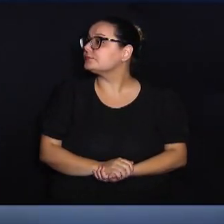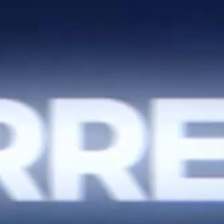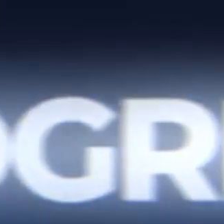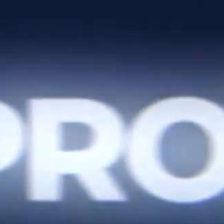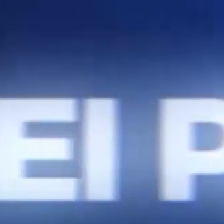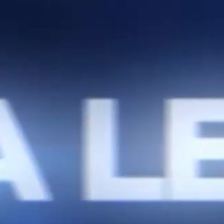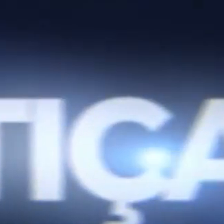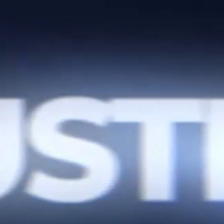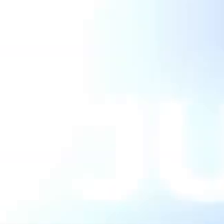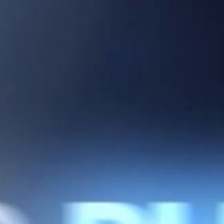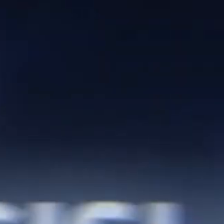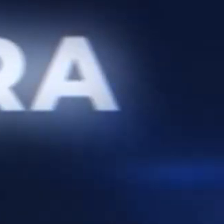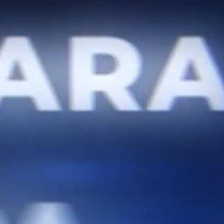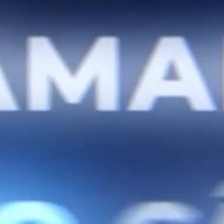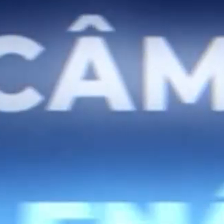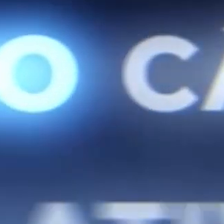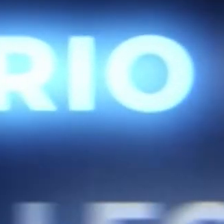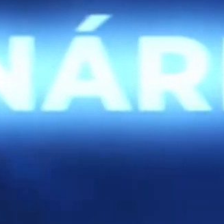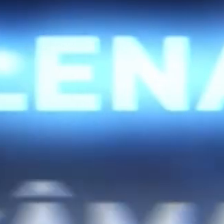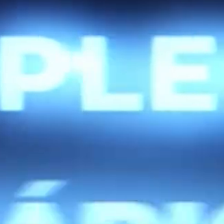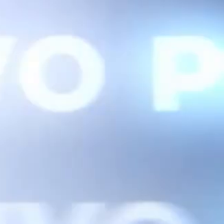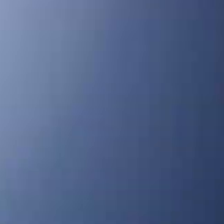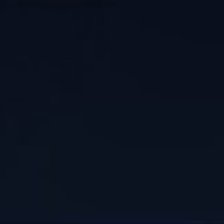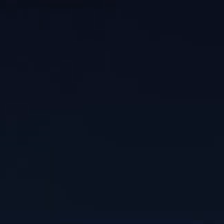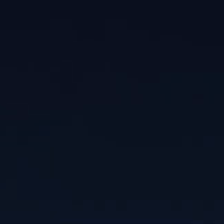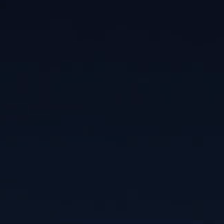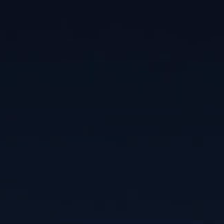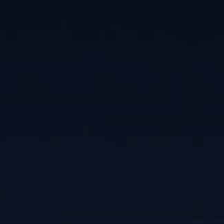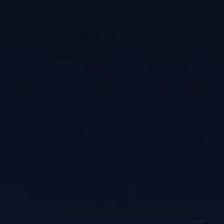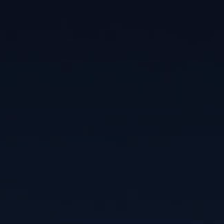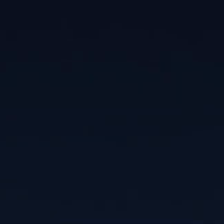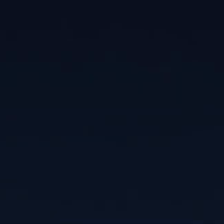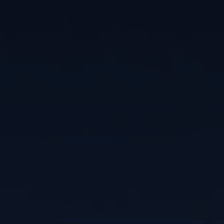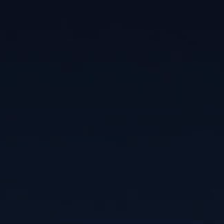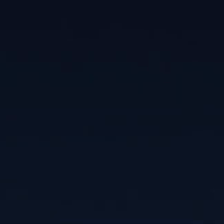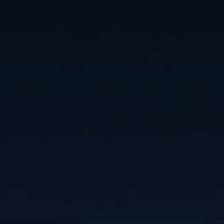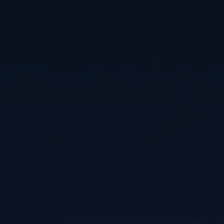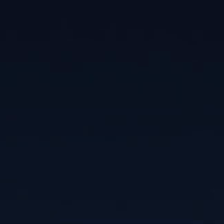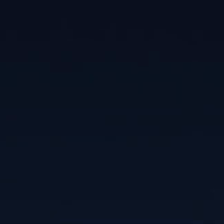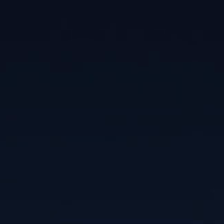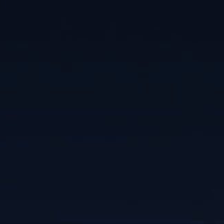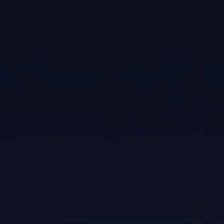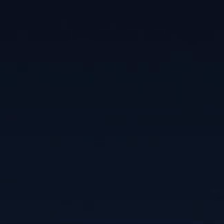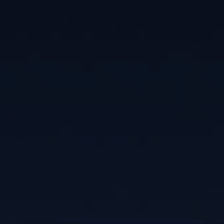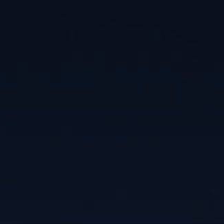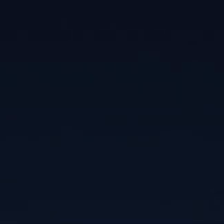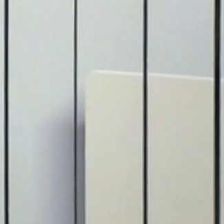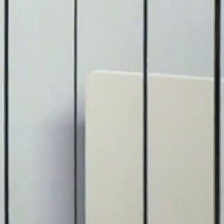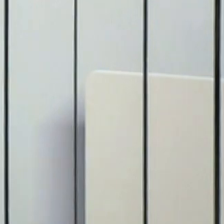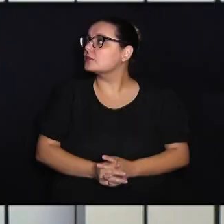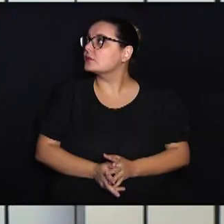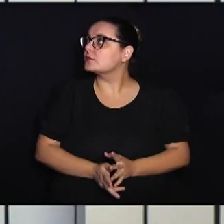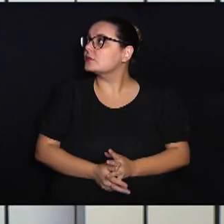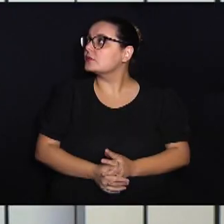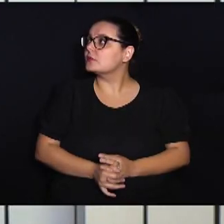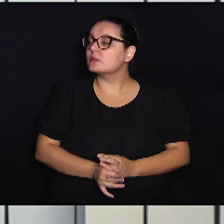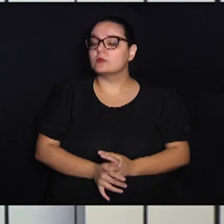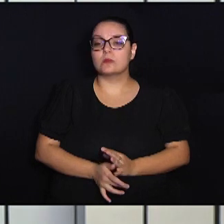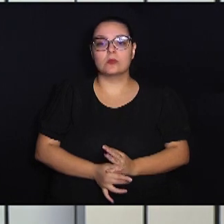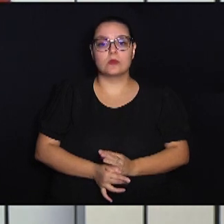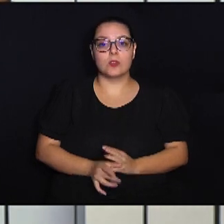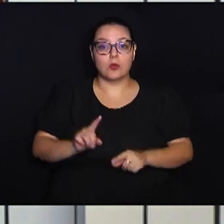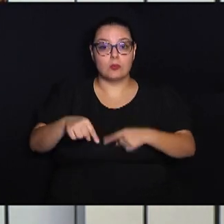ano eu venho, todo ano eu bato martelo aqui. Já tem 5 anos que eu moro aqui em Campinas, sou da Bahia, mas há 5